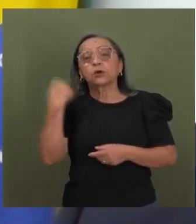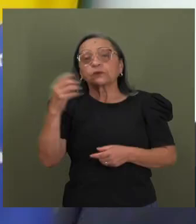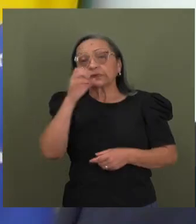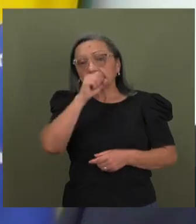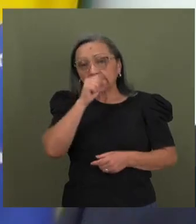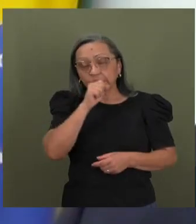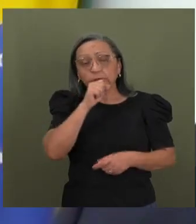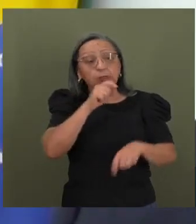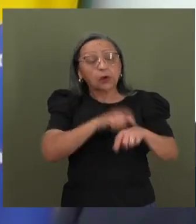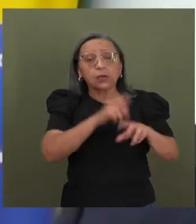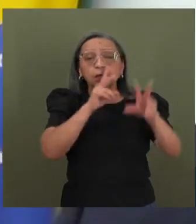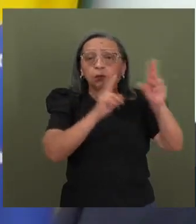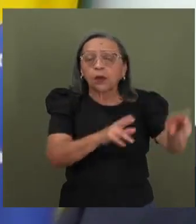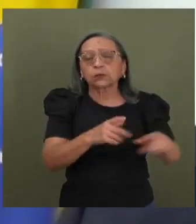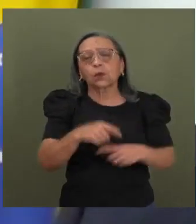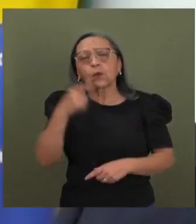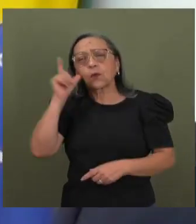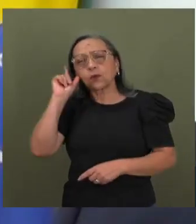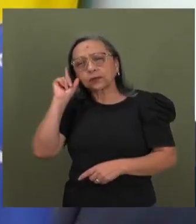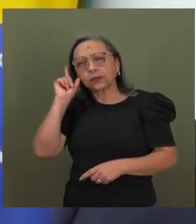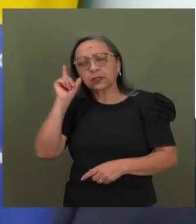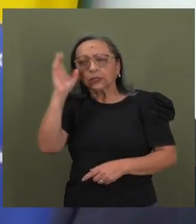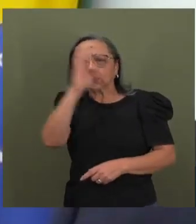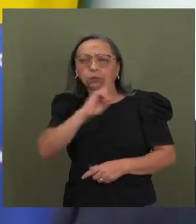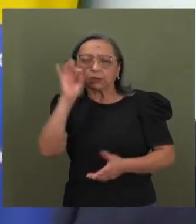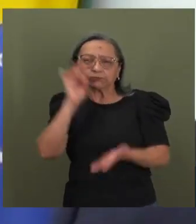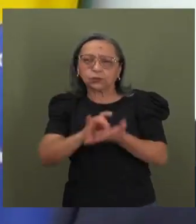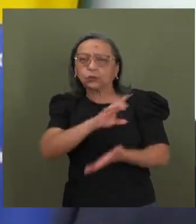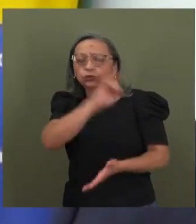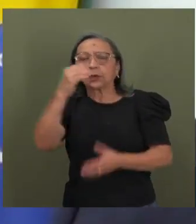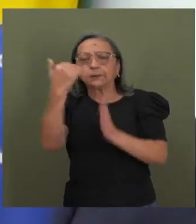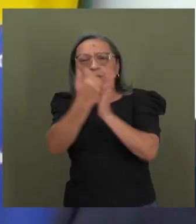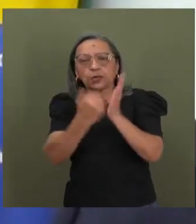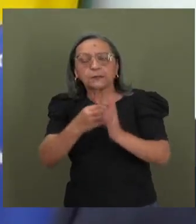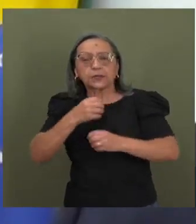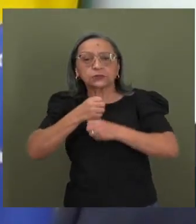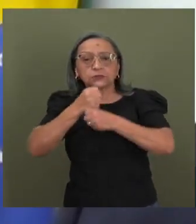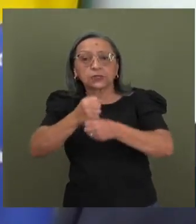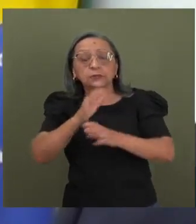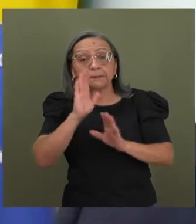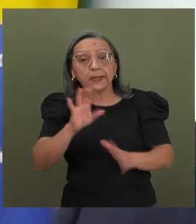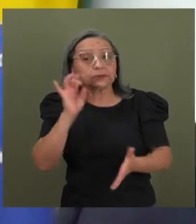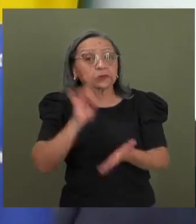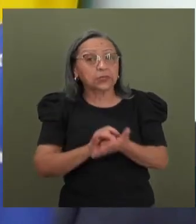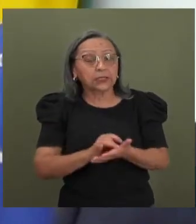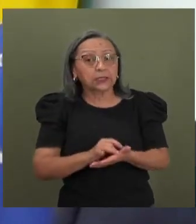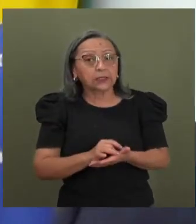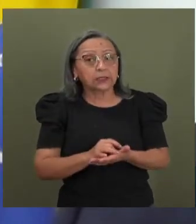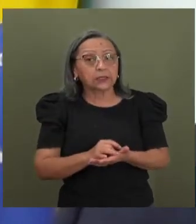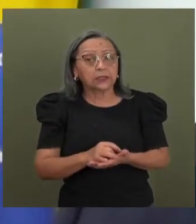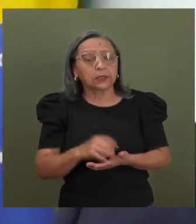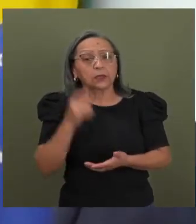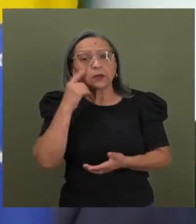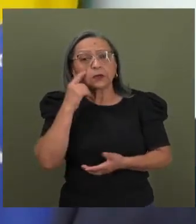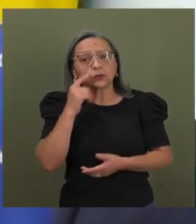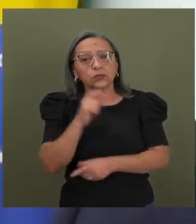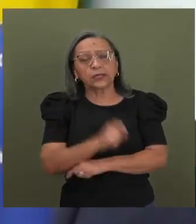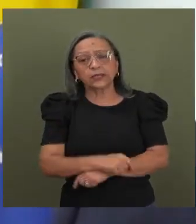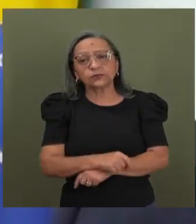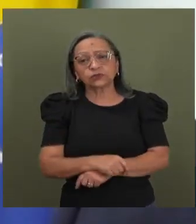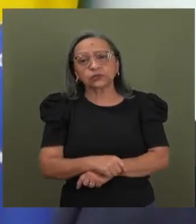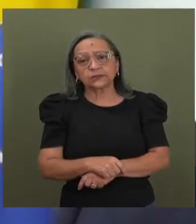muito difícil, que é o domingo, o dia dele, mas o X, o antigo Twitter, uma